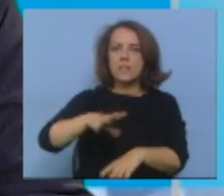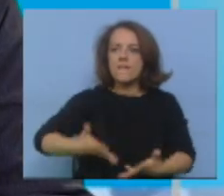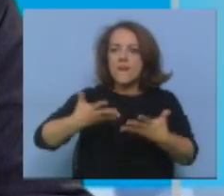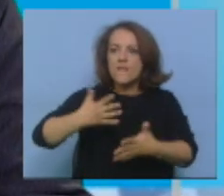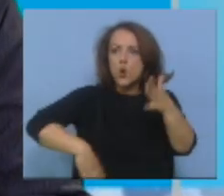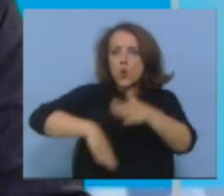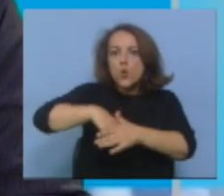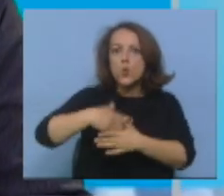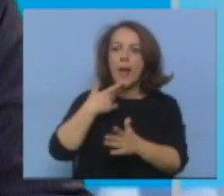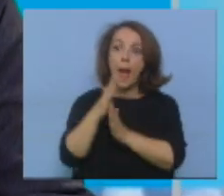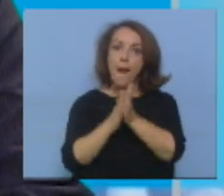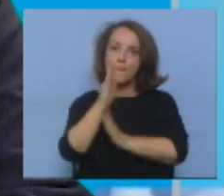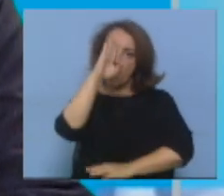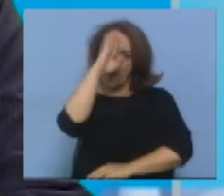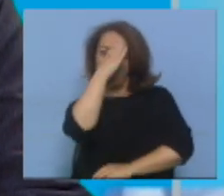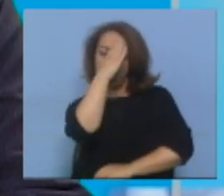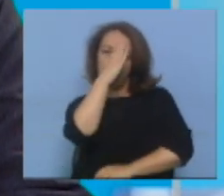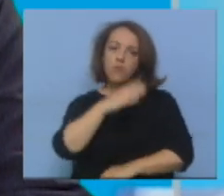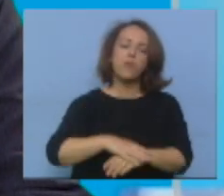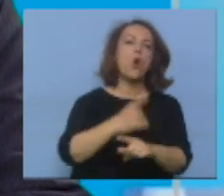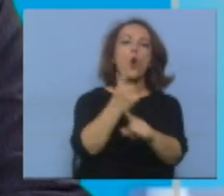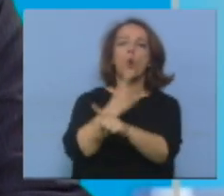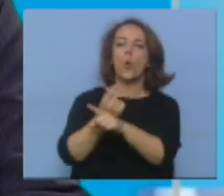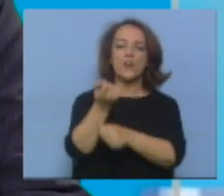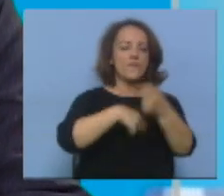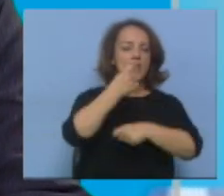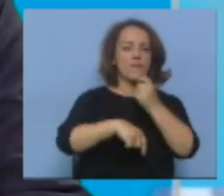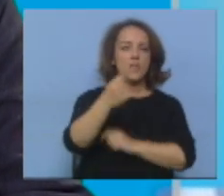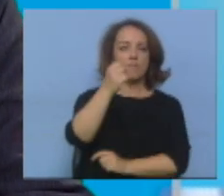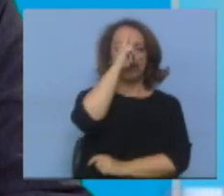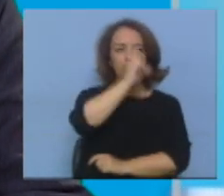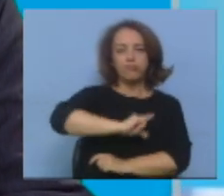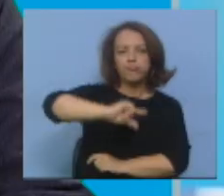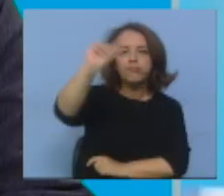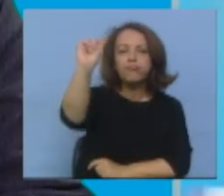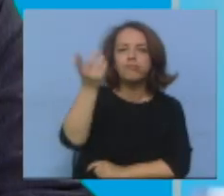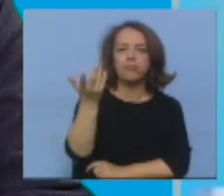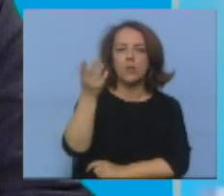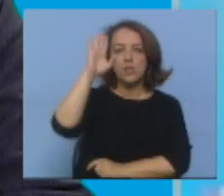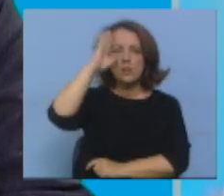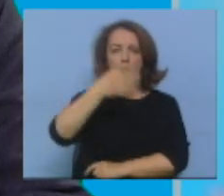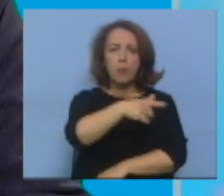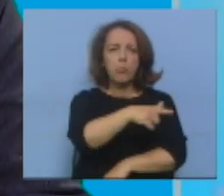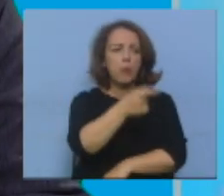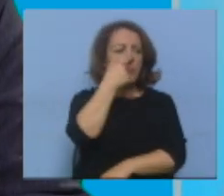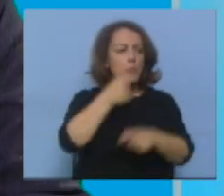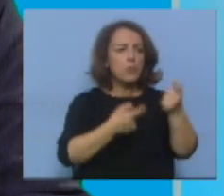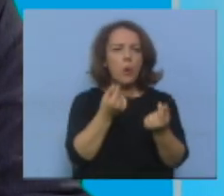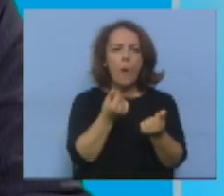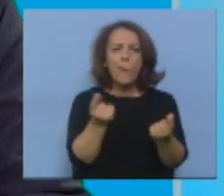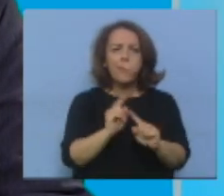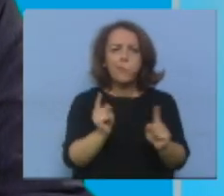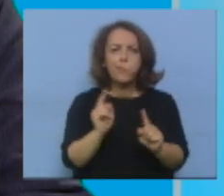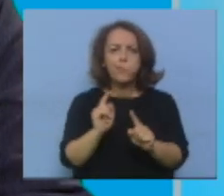tirar proveito disso, não é? O vender as coisas a preços exorbitantes, sabendo que os mais fracos não vão ter acesso a